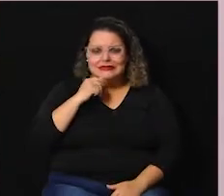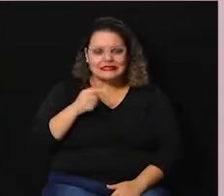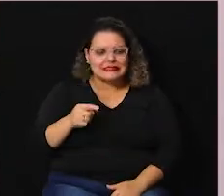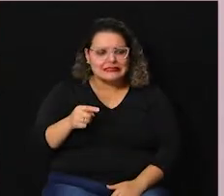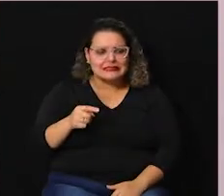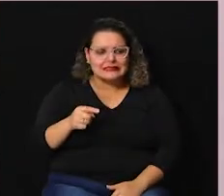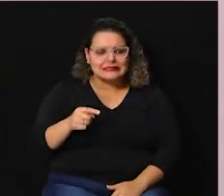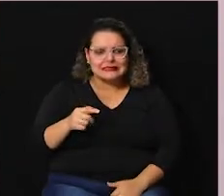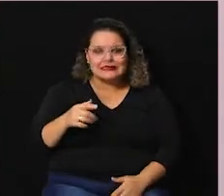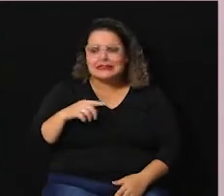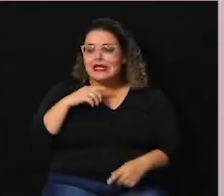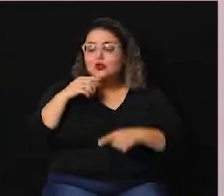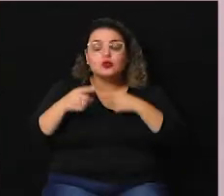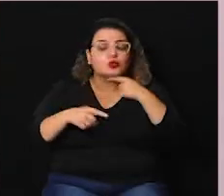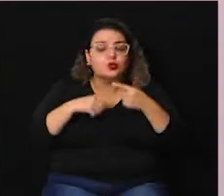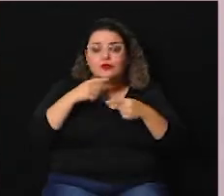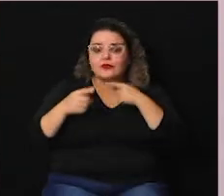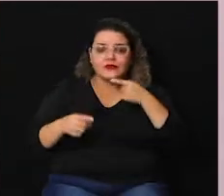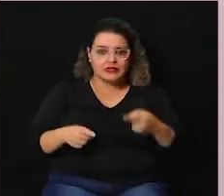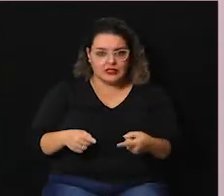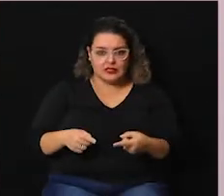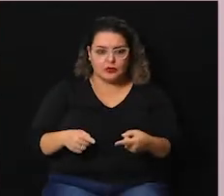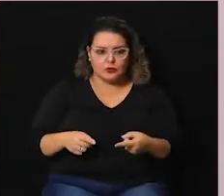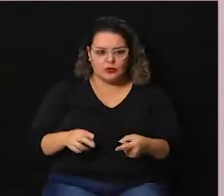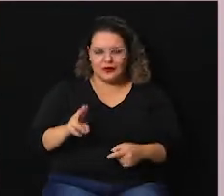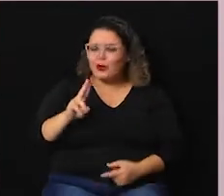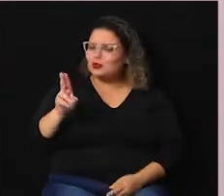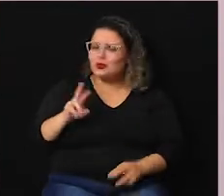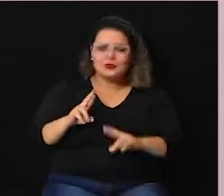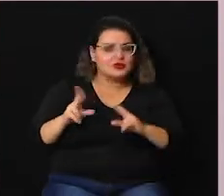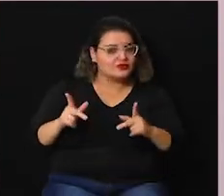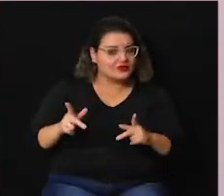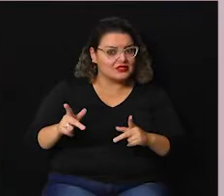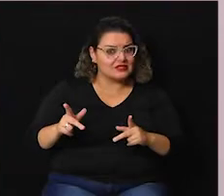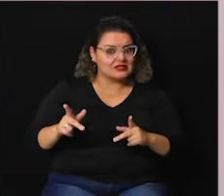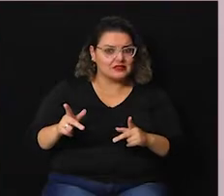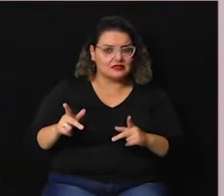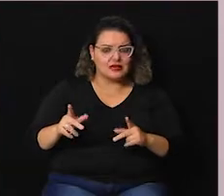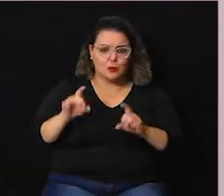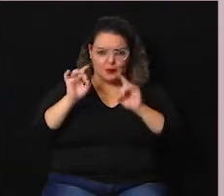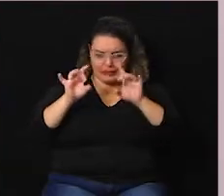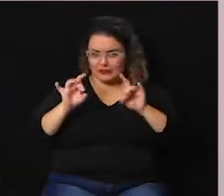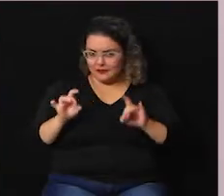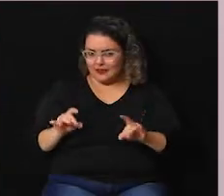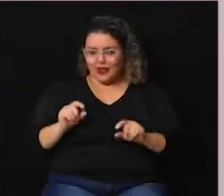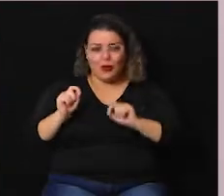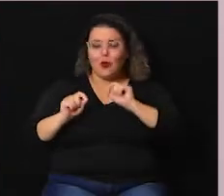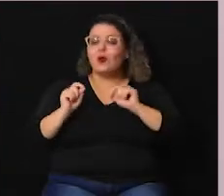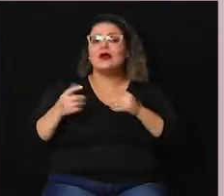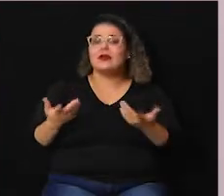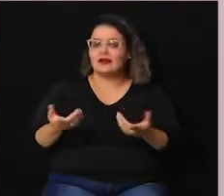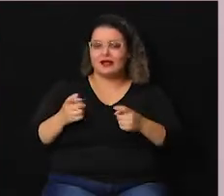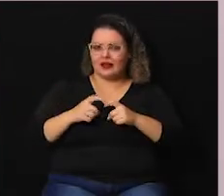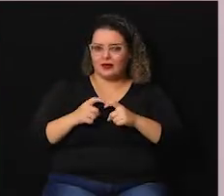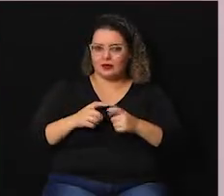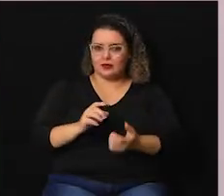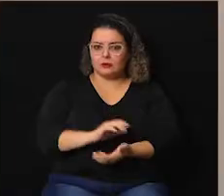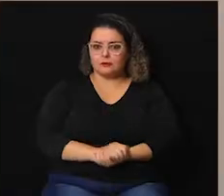nesse momento ter dúvidas, porque é um nome bem diferente, né? Que é uma especialidade, o que é,